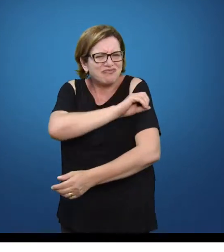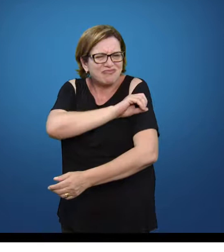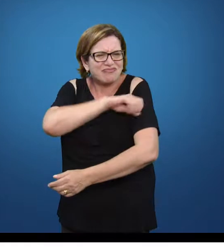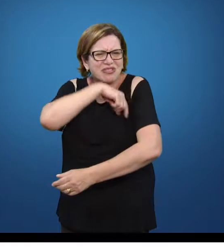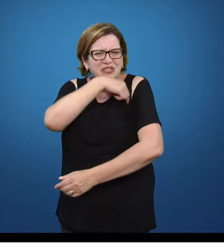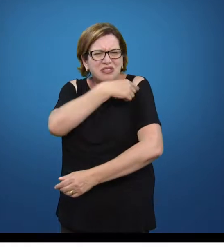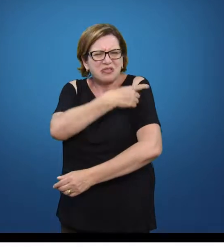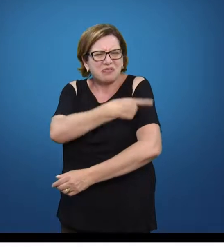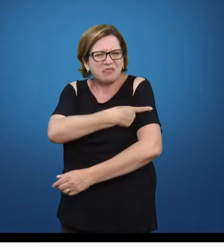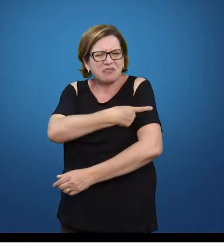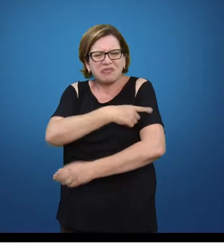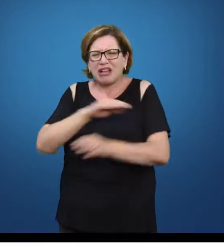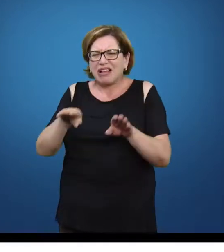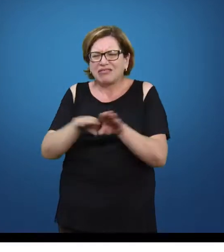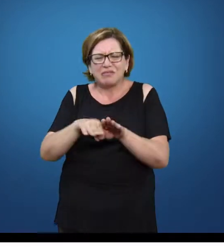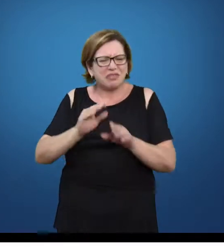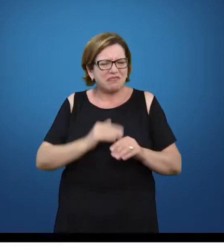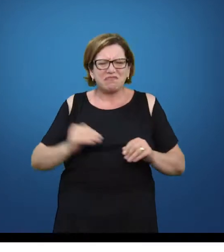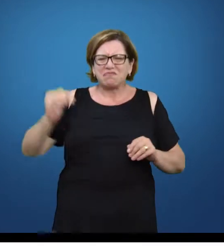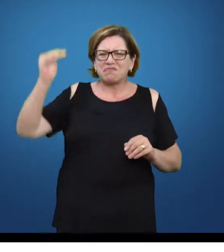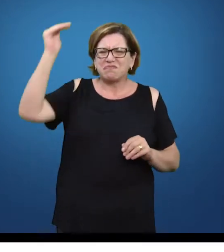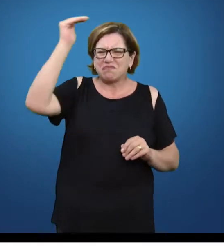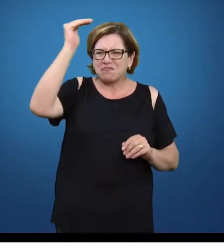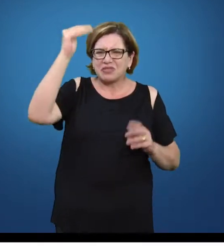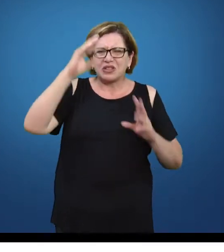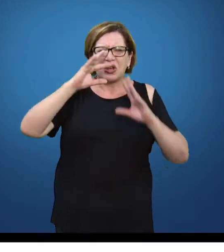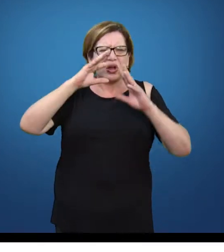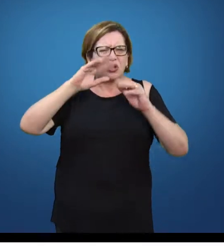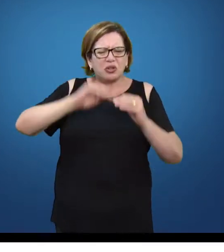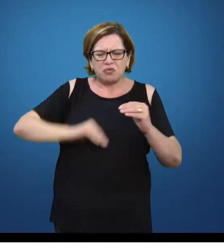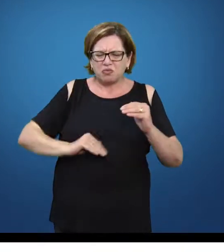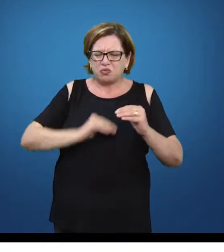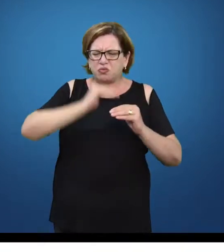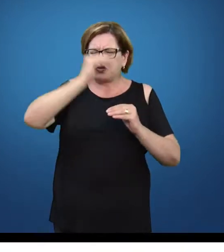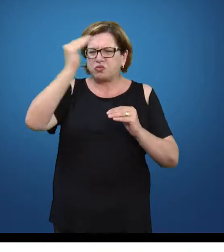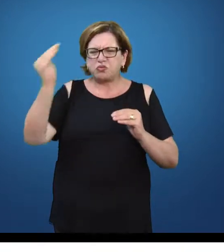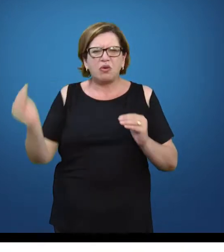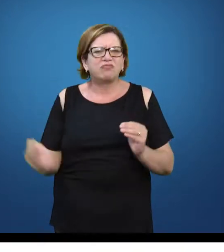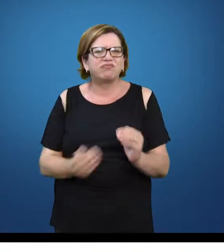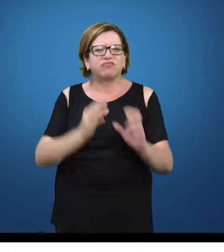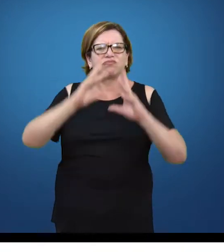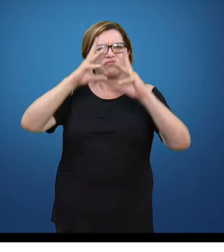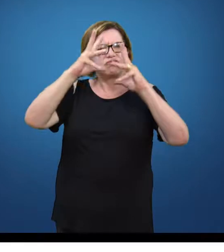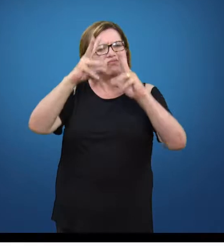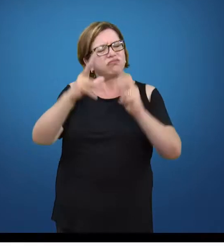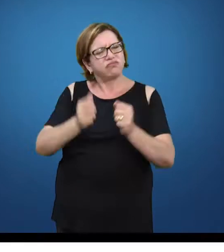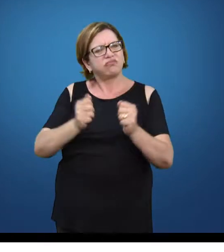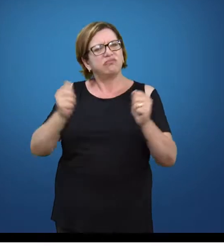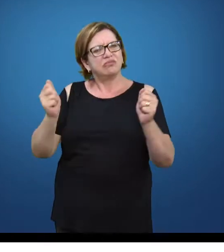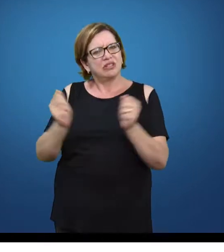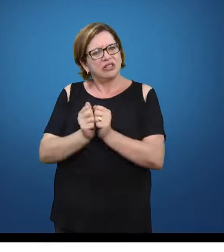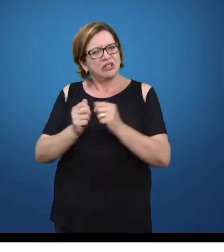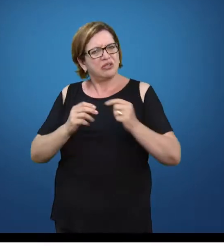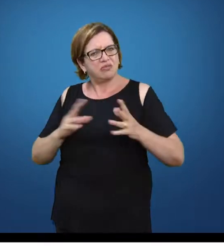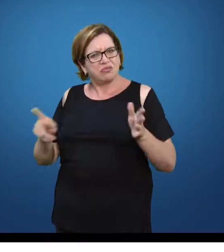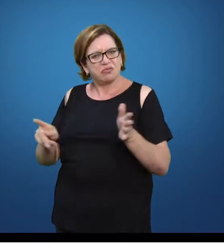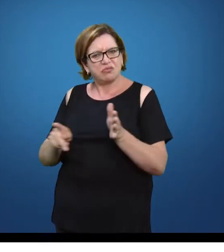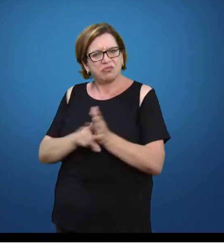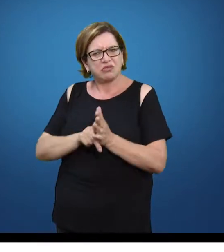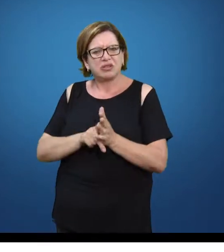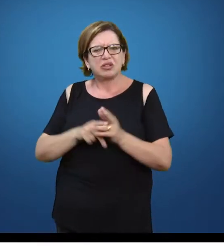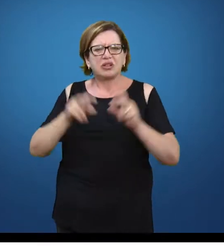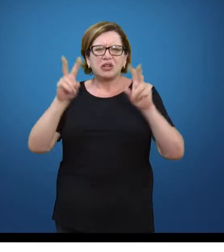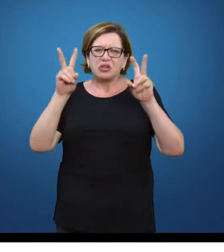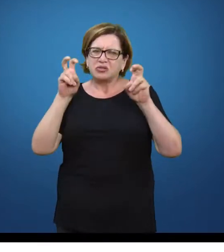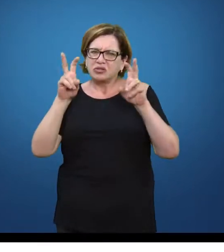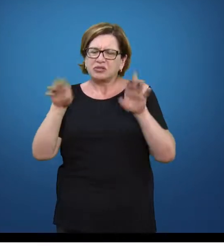infantil, ensino superior, ou seja, está totalmente ali direcionado ao conteúdo